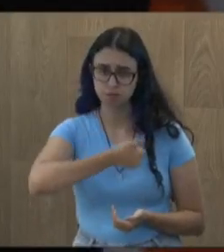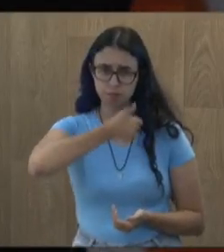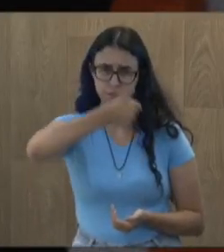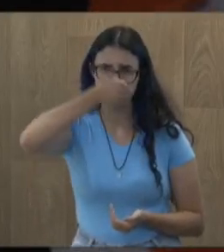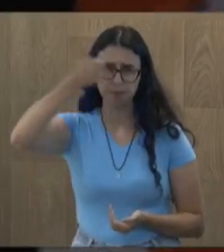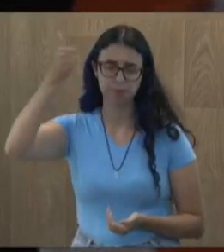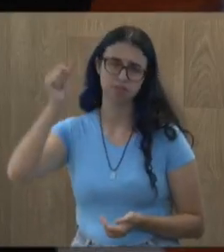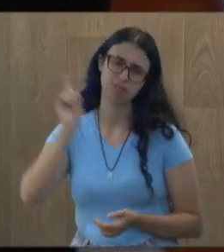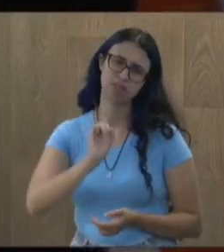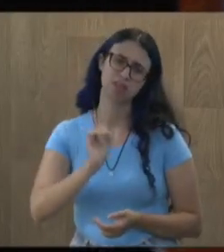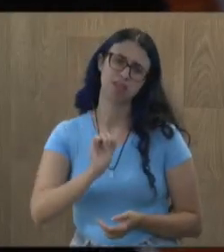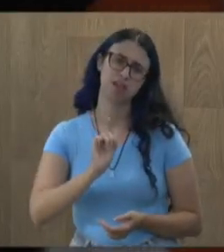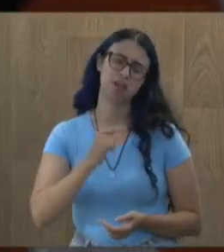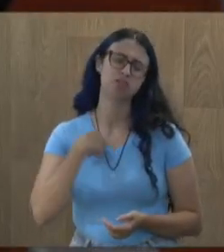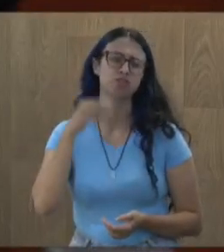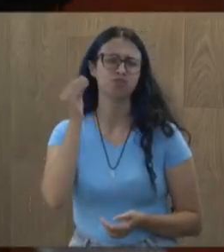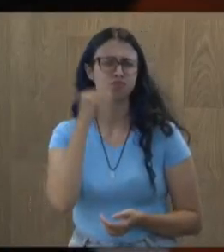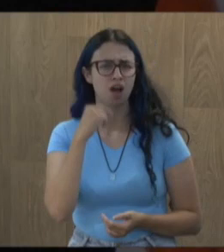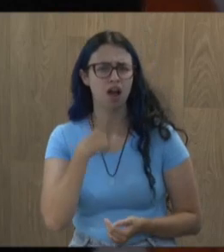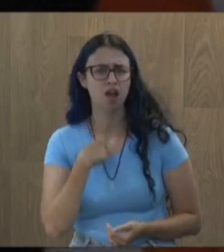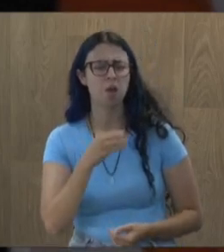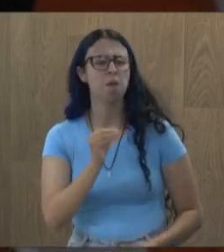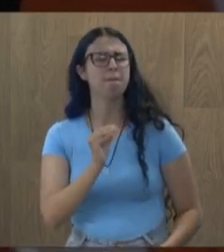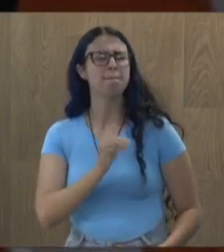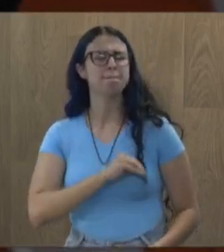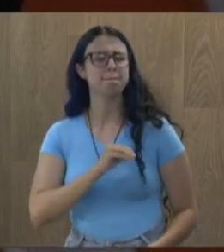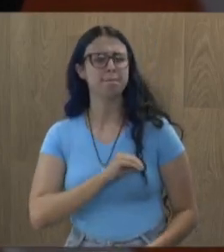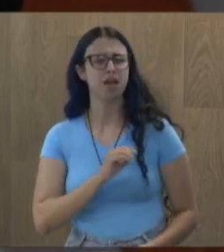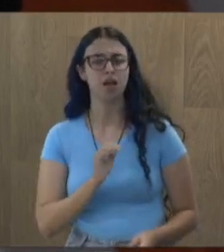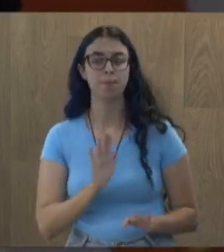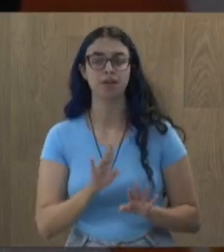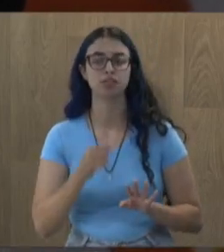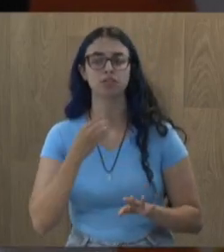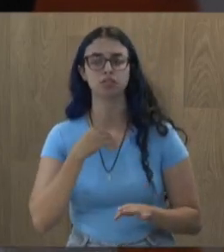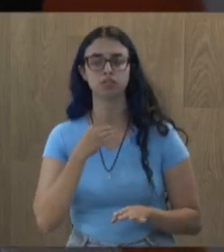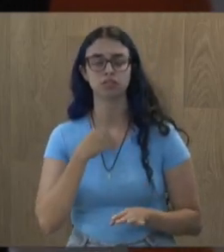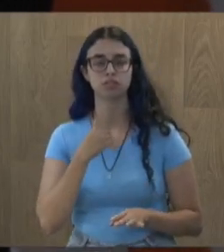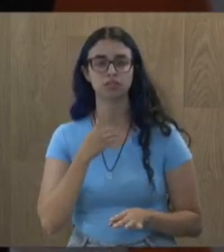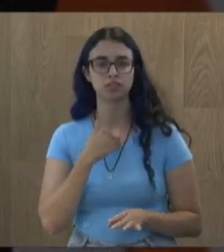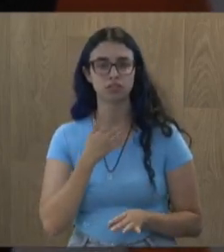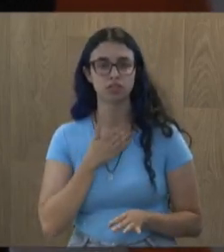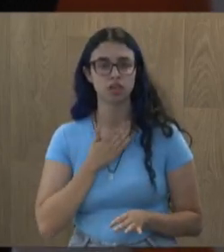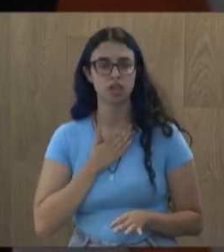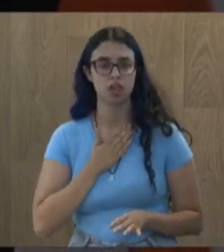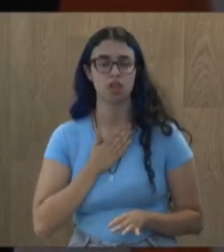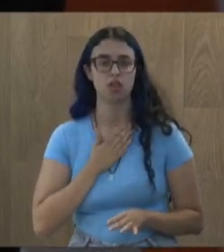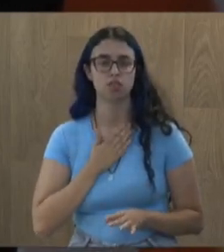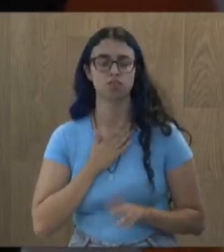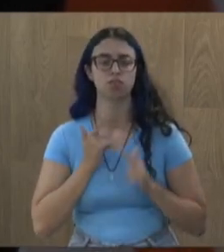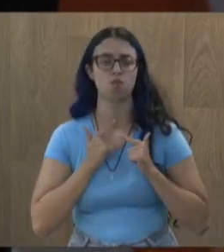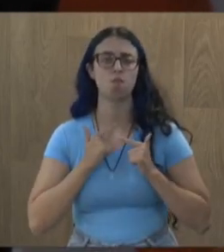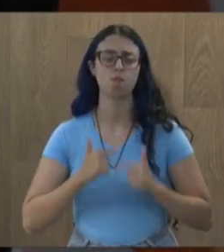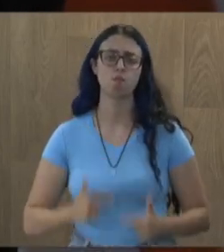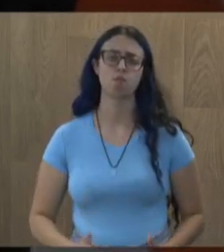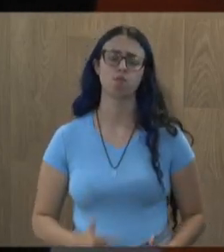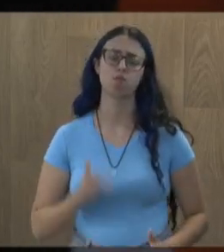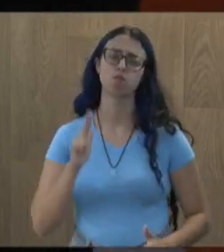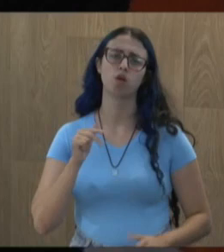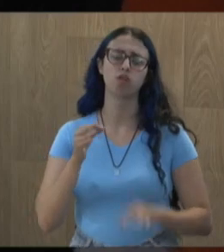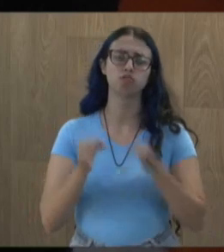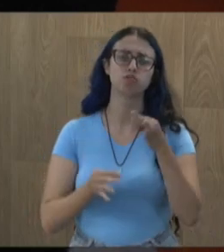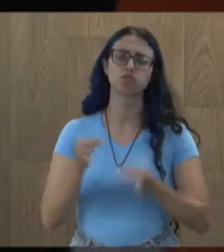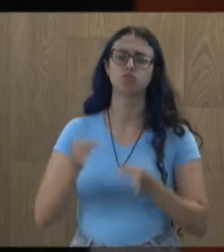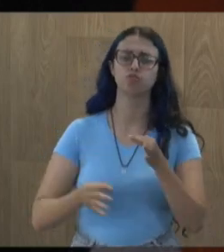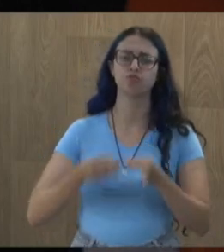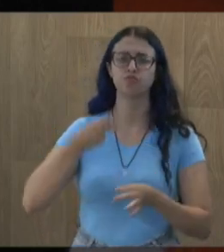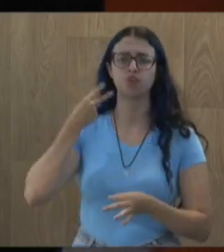sou carnal, espiritual, mas estou aqui para fazer o meu melhor. Eu nunca julgo ninguém. Nunca usei essa tribuna para falar de ninguém.